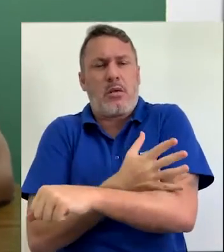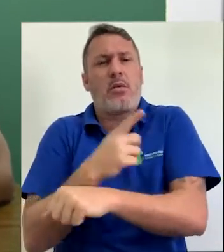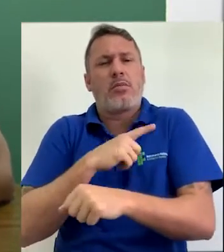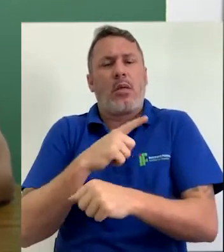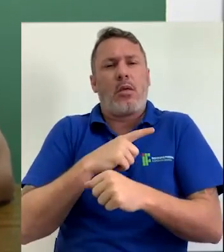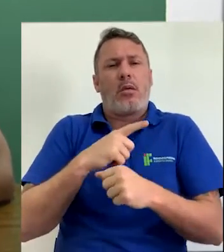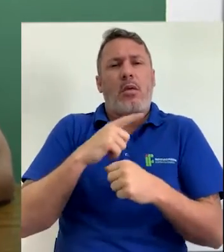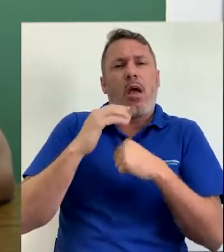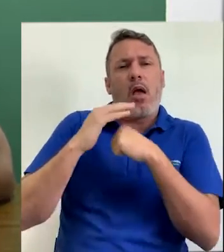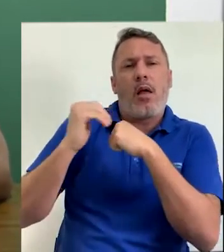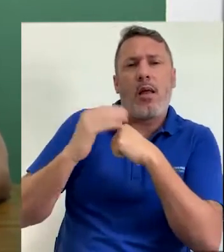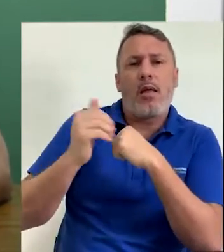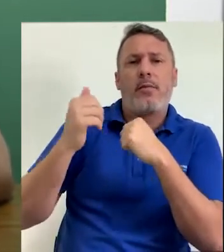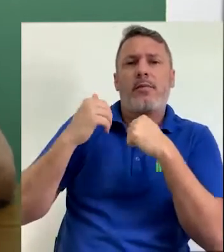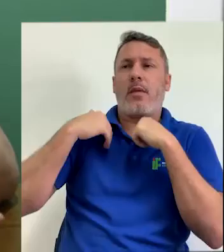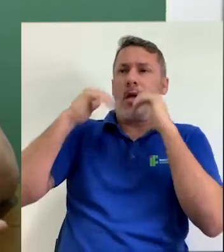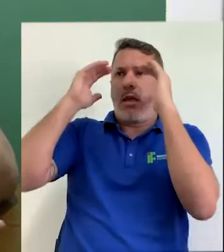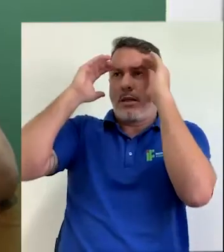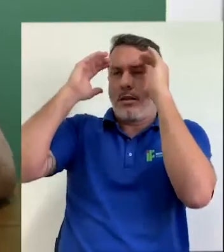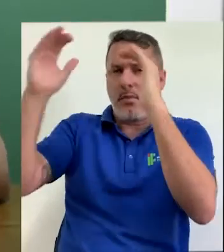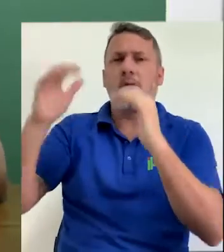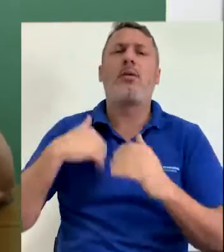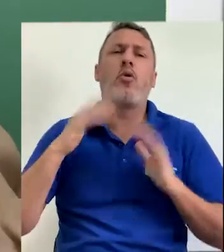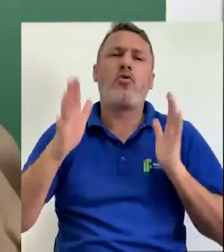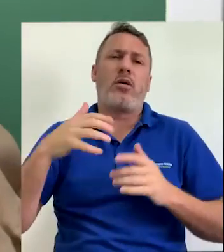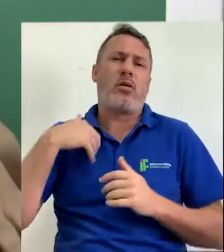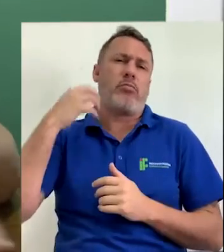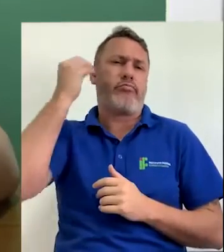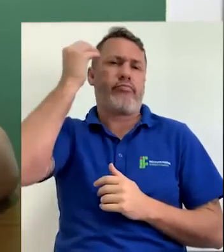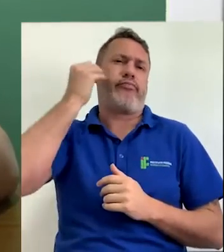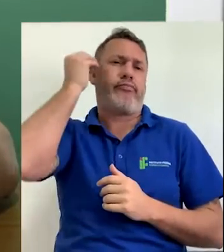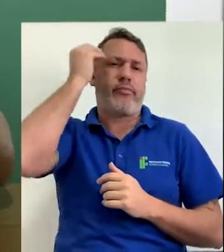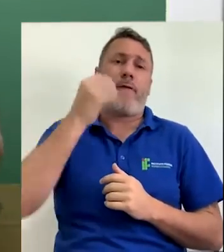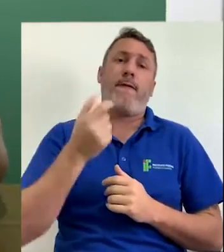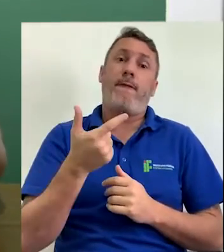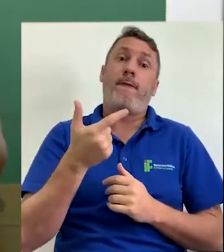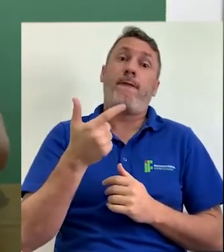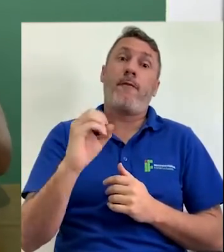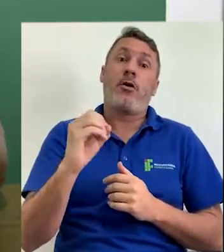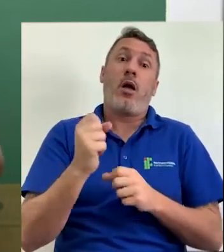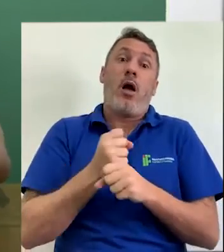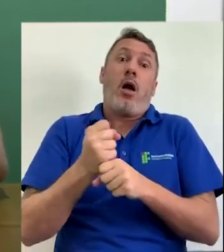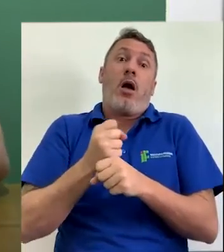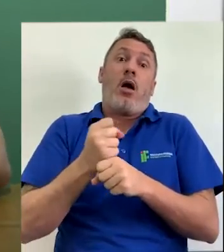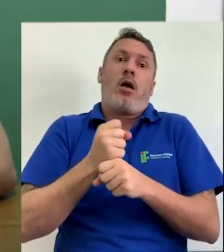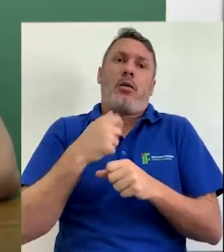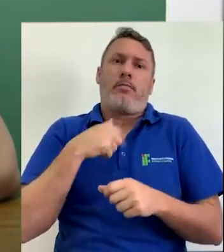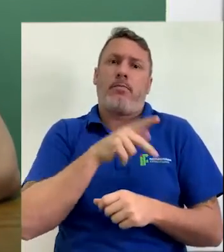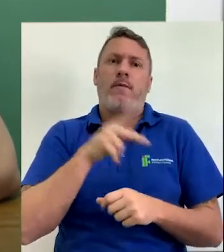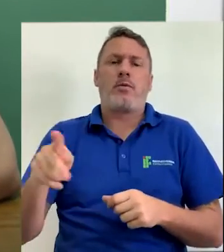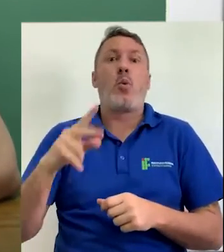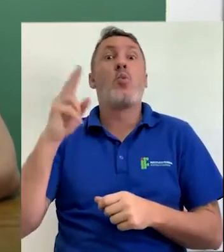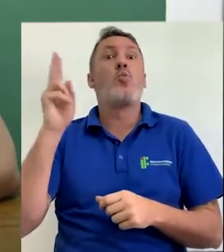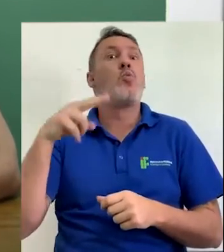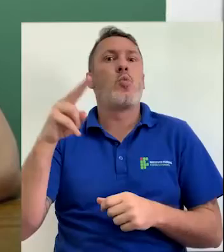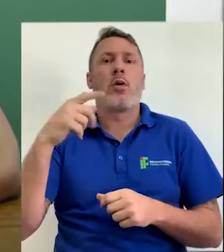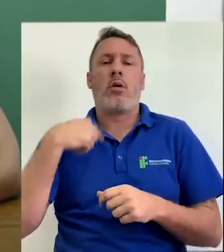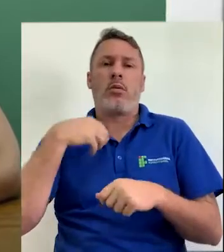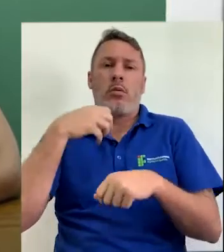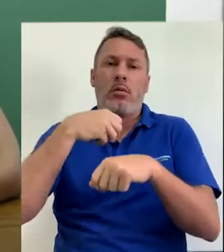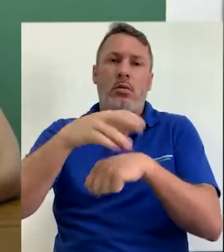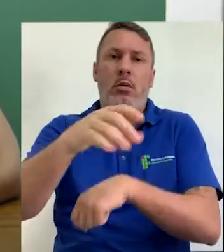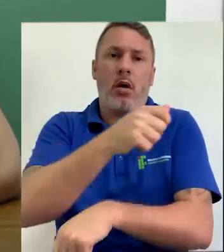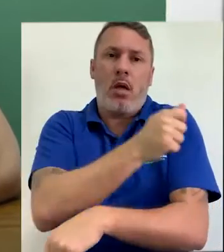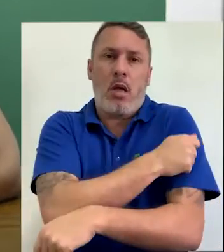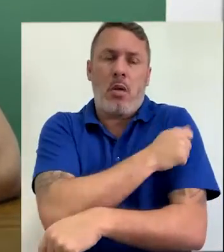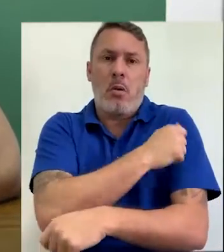com respeito, eu na minha prática, em 20 anos, nunca tive nenhum problema em sala de aula, nos